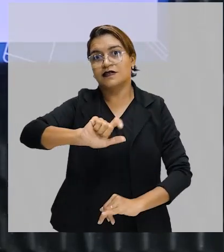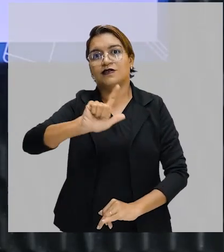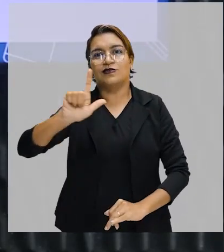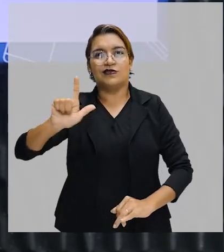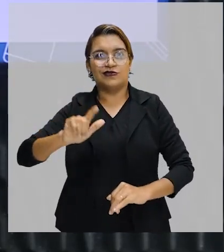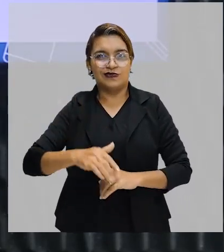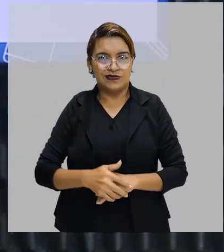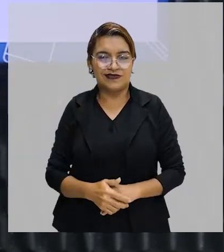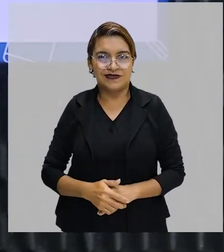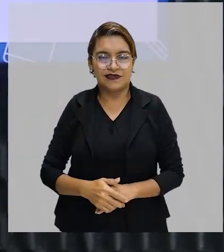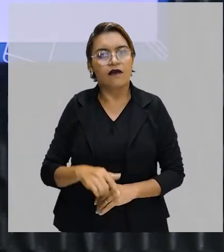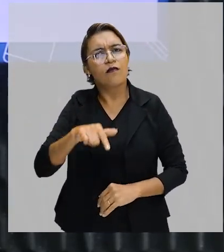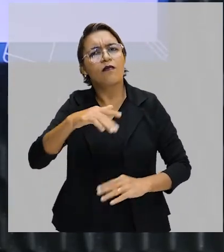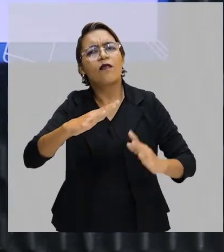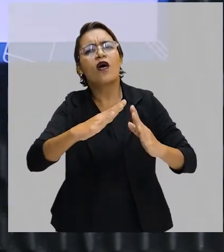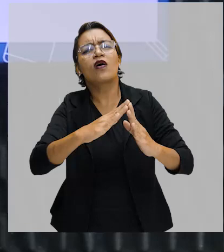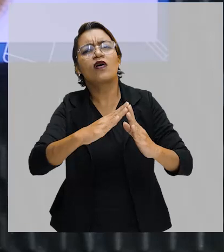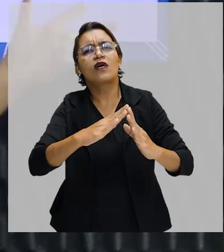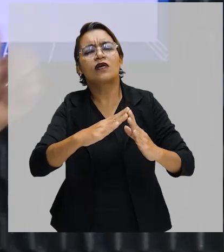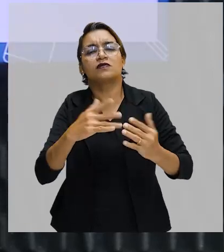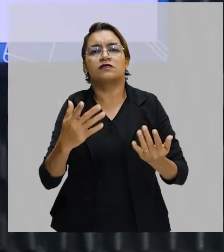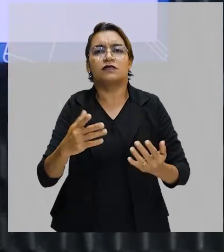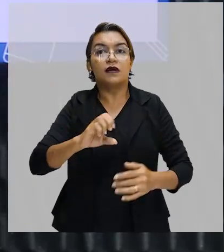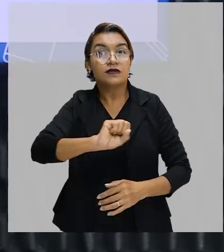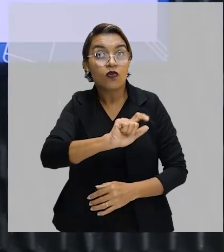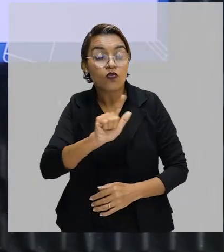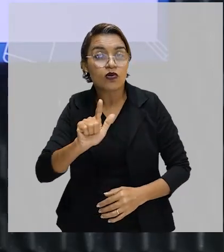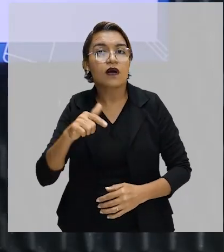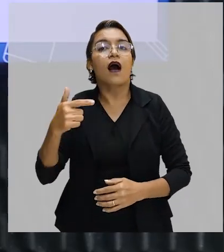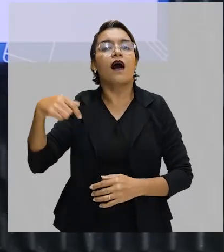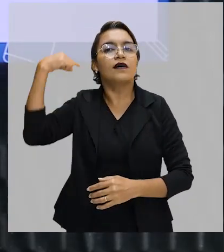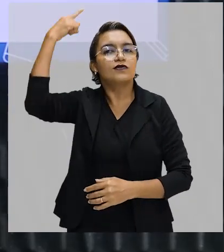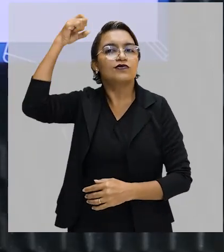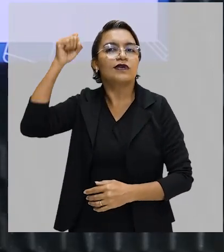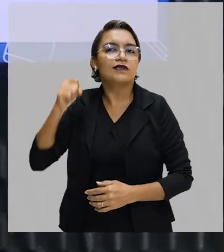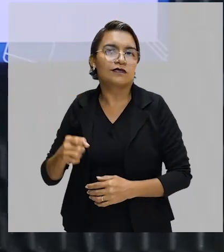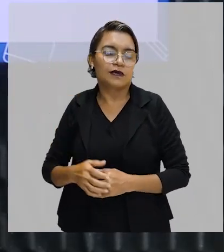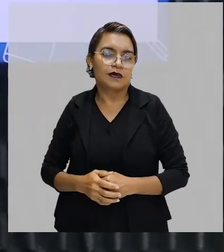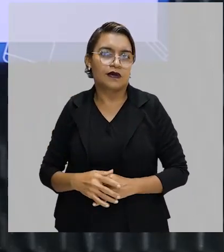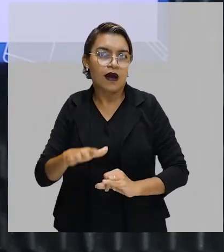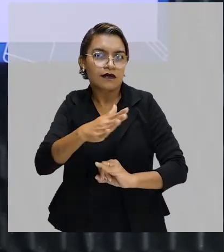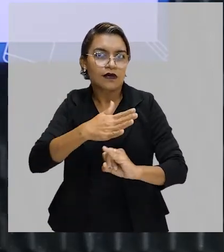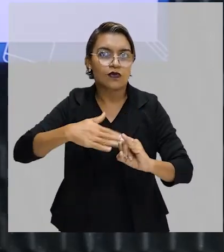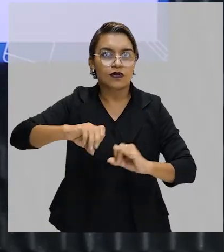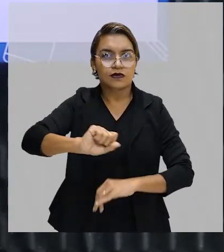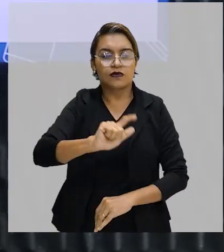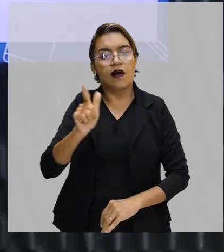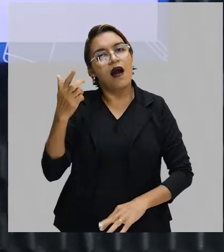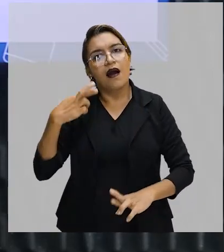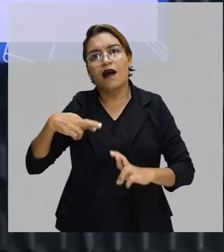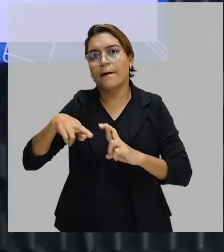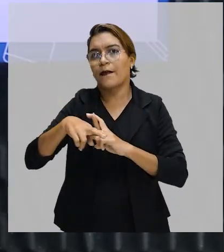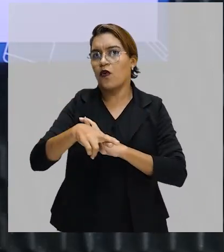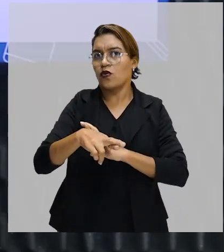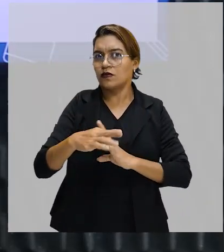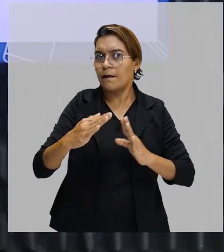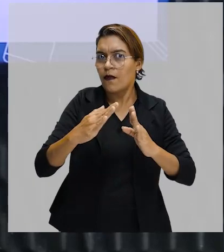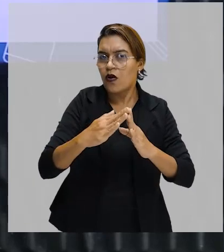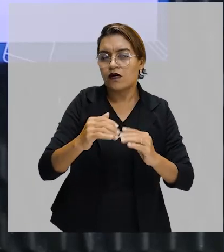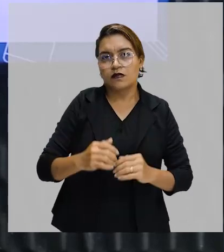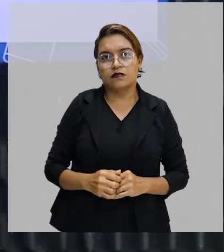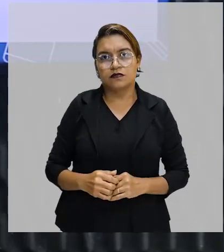na Ilha de São Luís onde vamos lá ah eu moro na Ilha de São Luís onde em raposa você não mora na